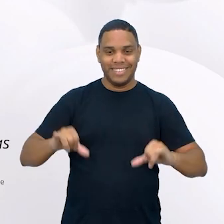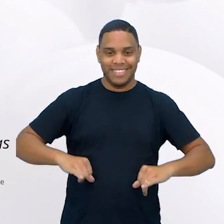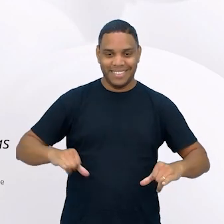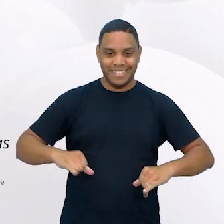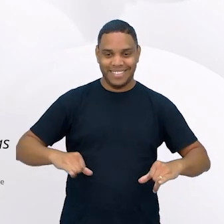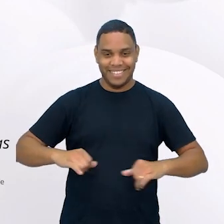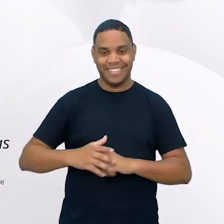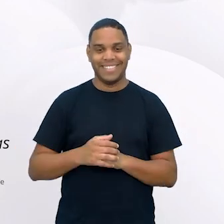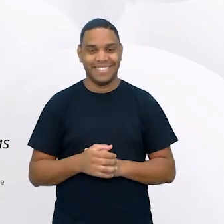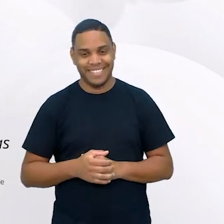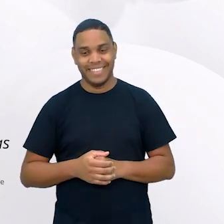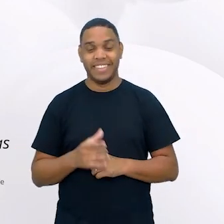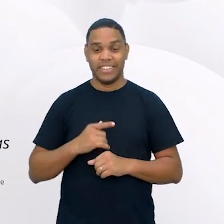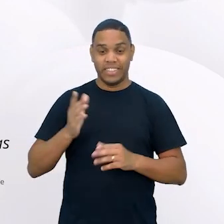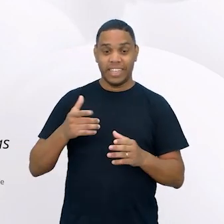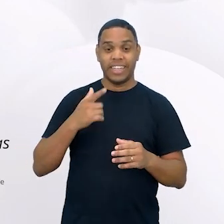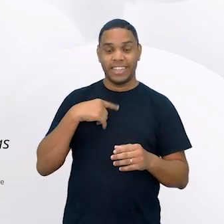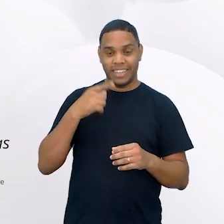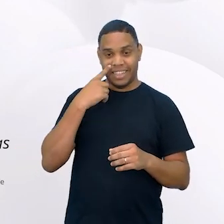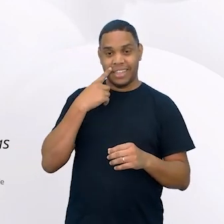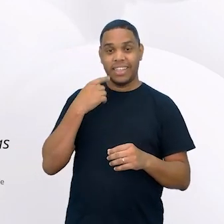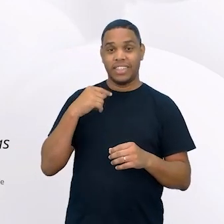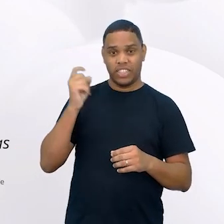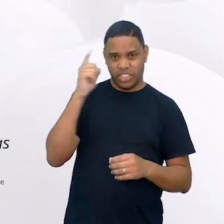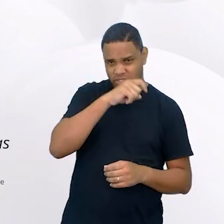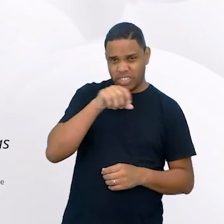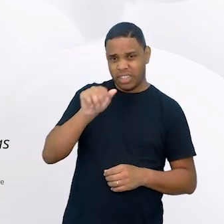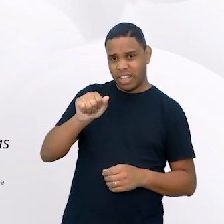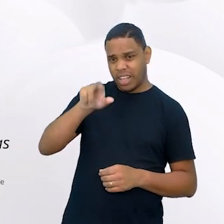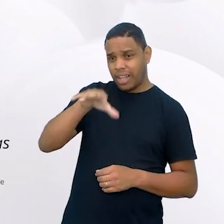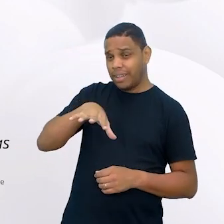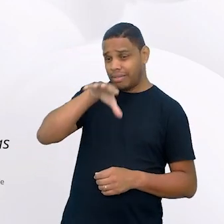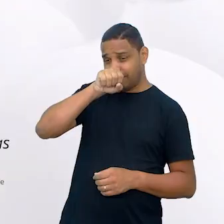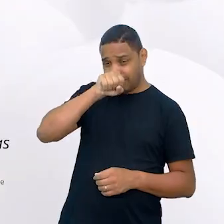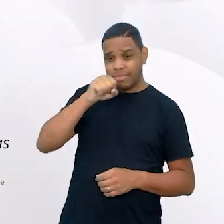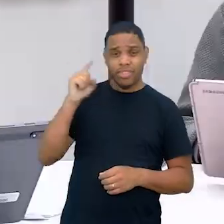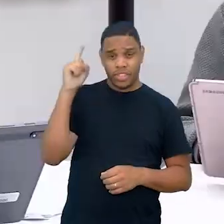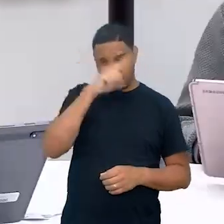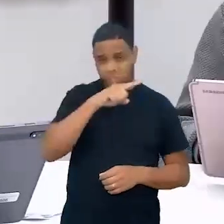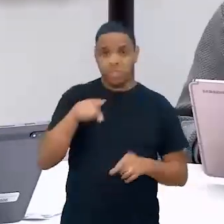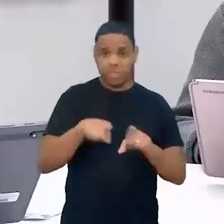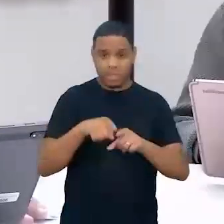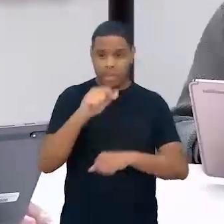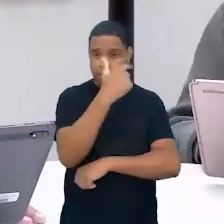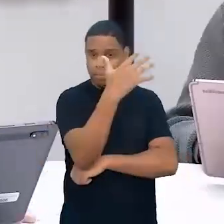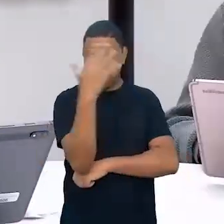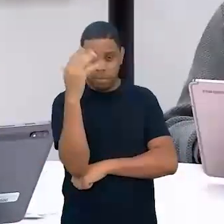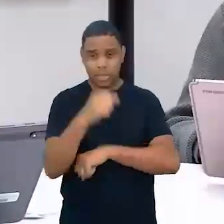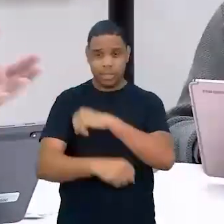tem rios poluídos, tem um ar difícil de respirar, está vendo aí a devastação